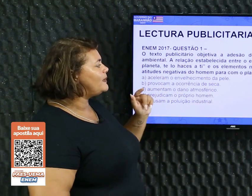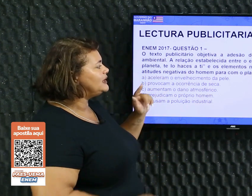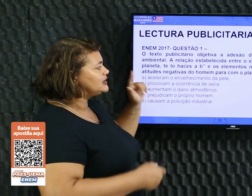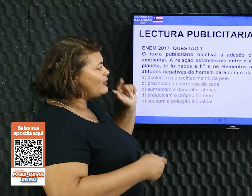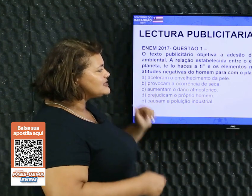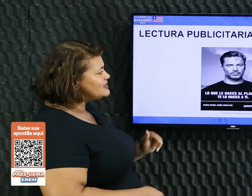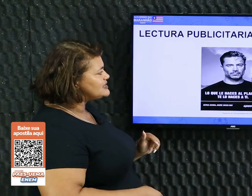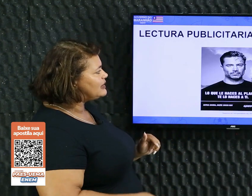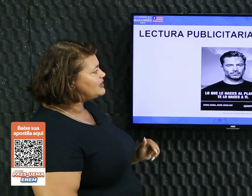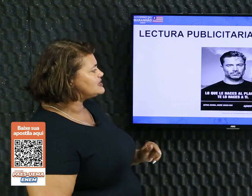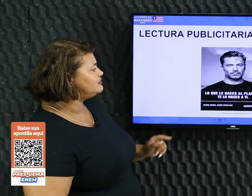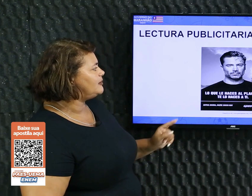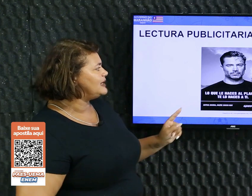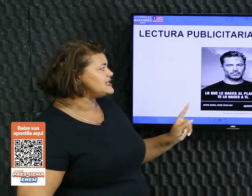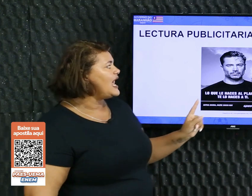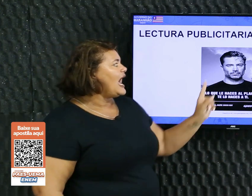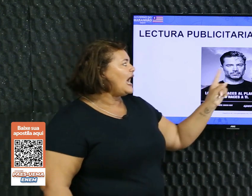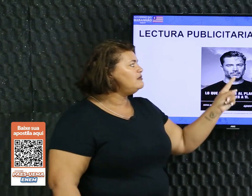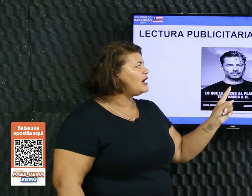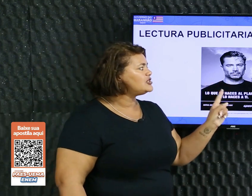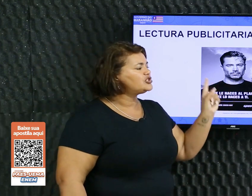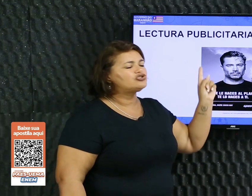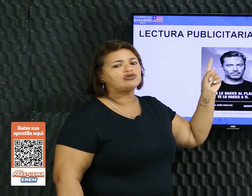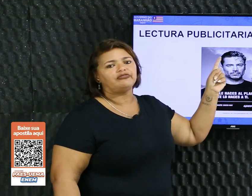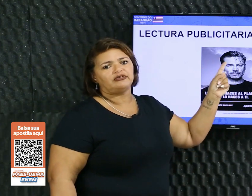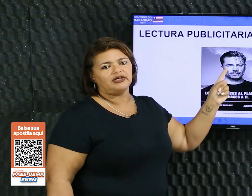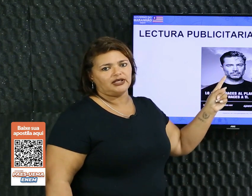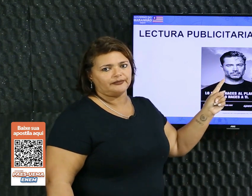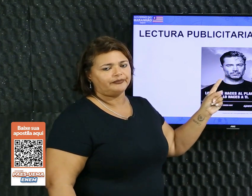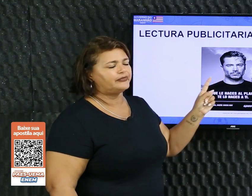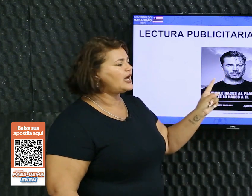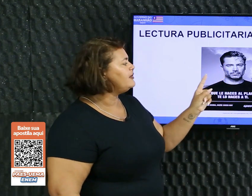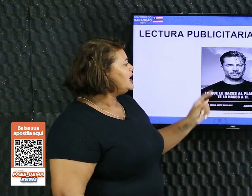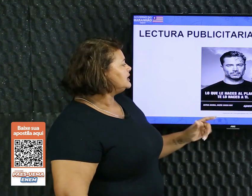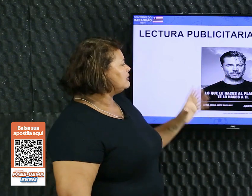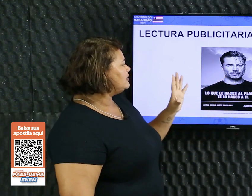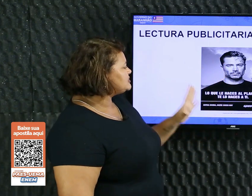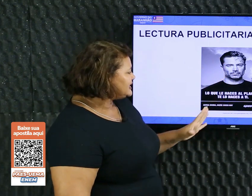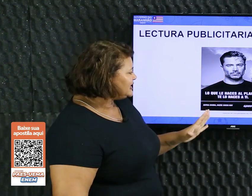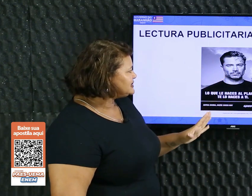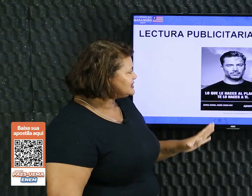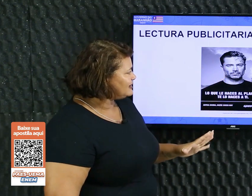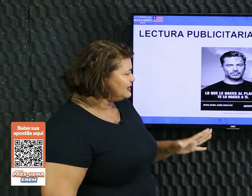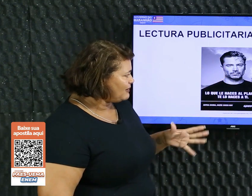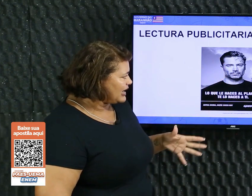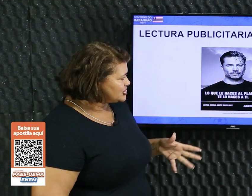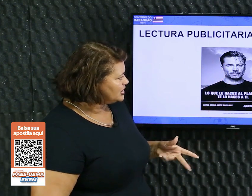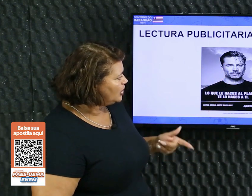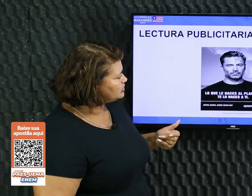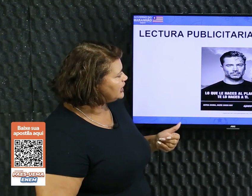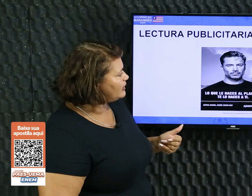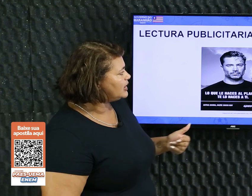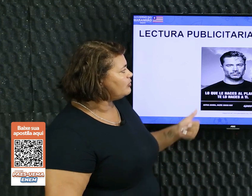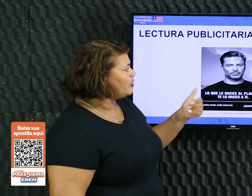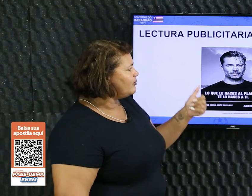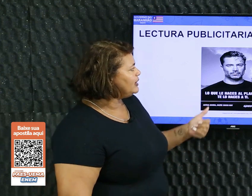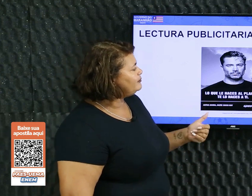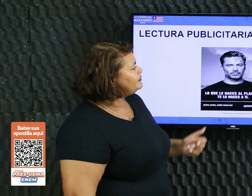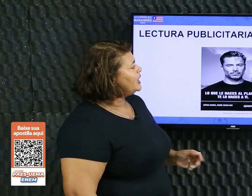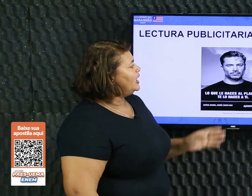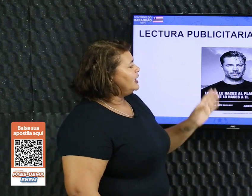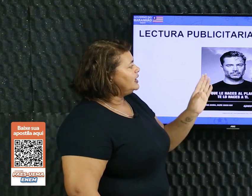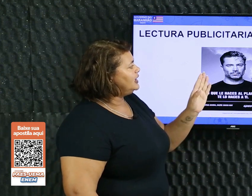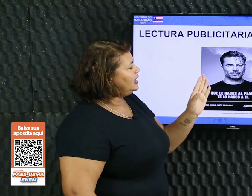com o planeta. Quais são esses elementos não verbais? A imagem que eu estou vendo aqui, tá? Então, vamos analisar essa imagem. Eu tenho aqui um